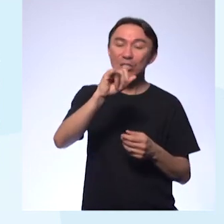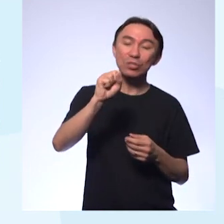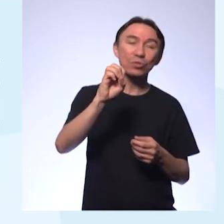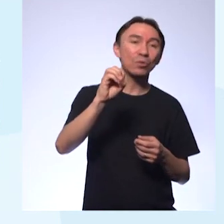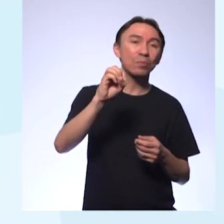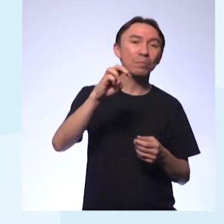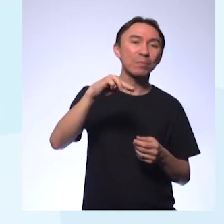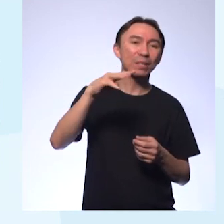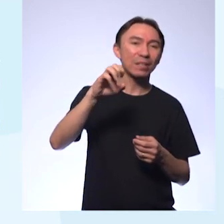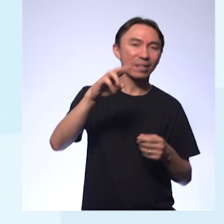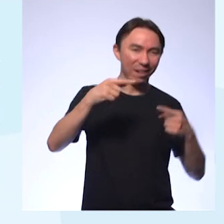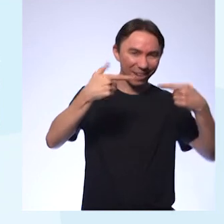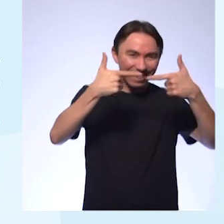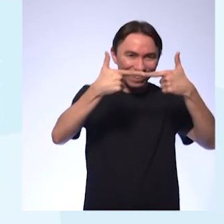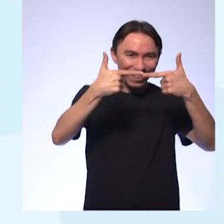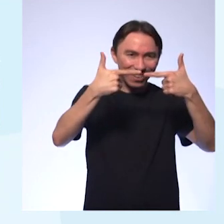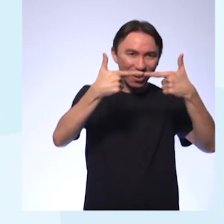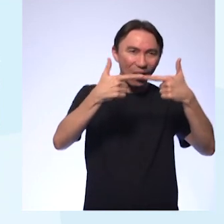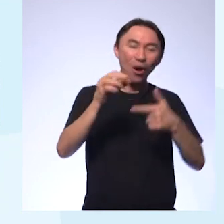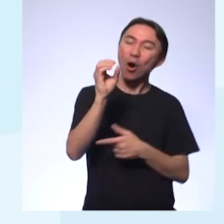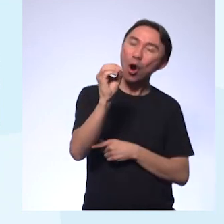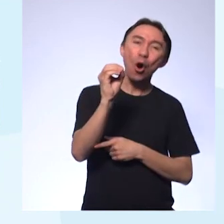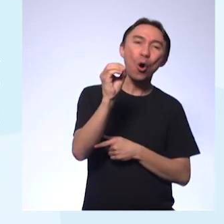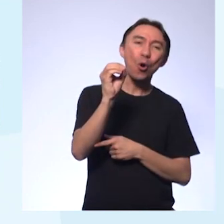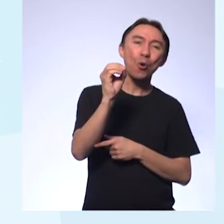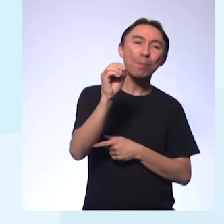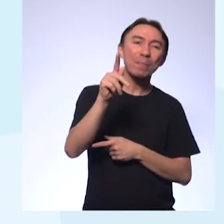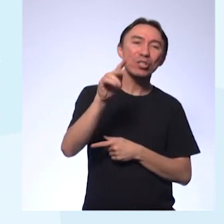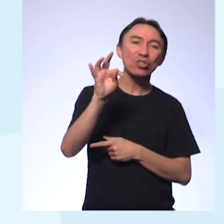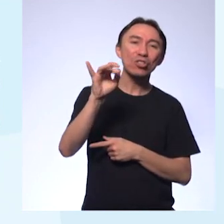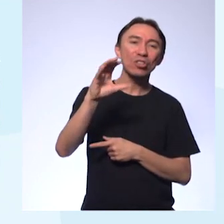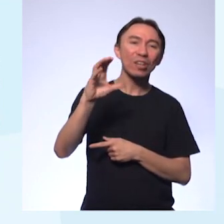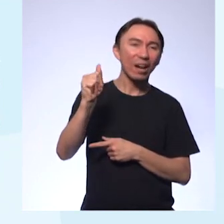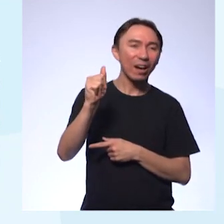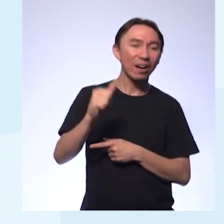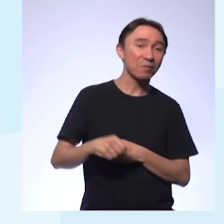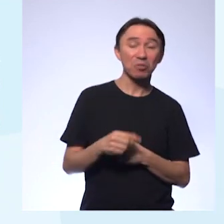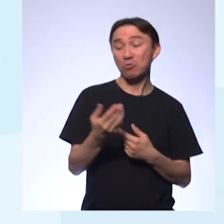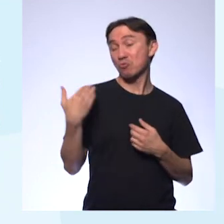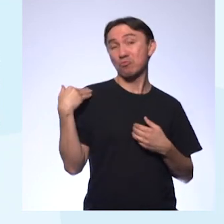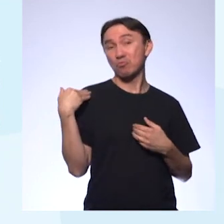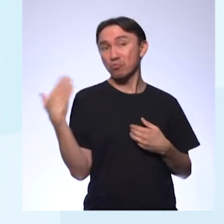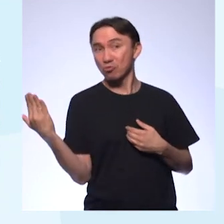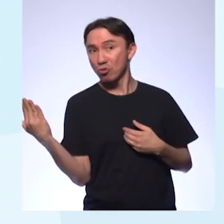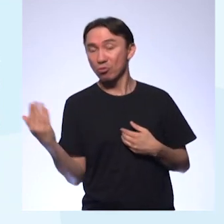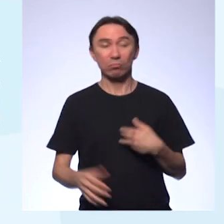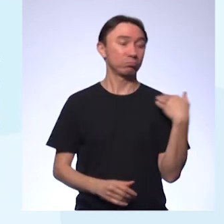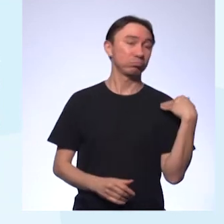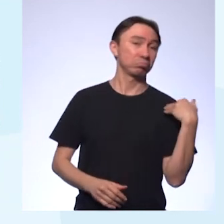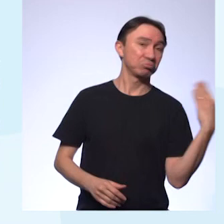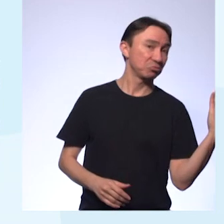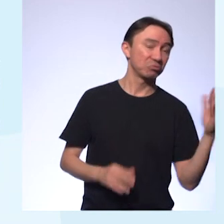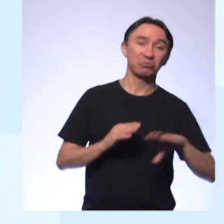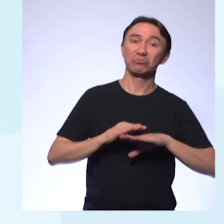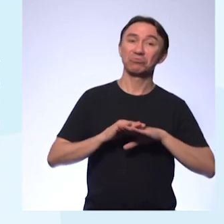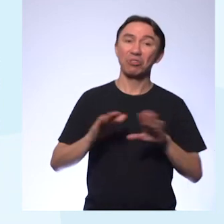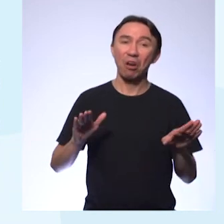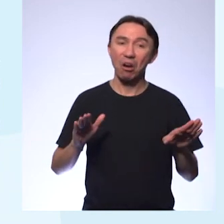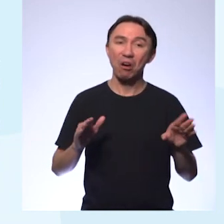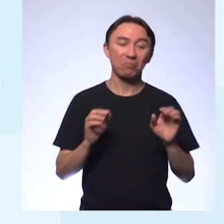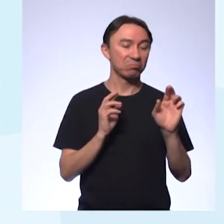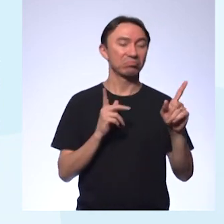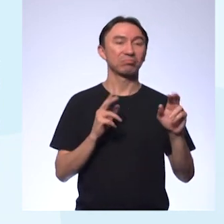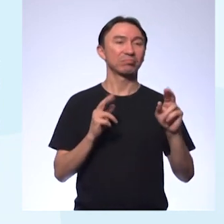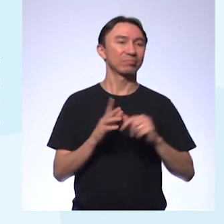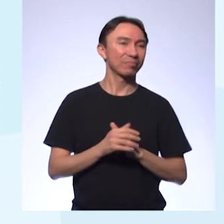isomeria óptica, que só vai ter essa variação. Um que vai estar para o lado esquerdo e o outro vai estar para o lado direito. Então, quando você